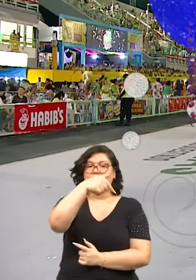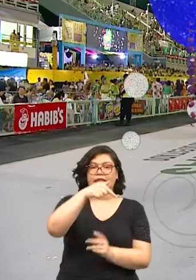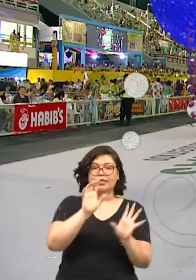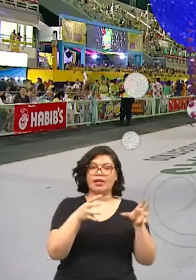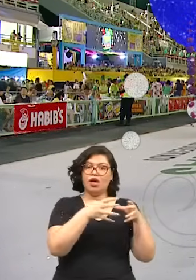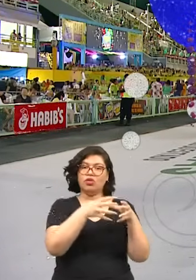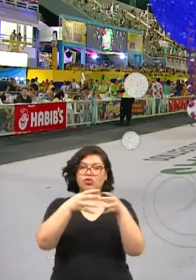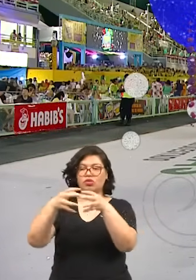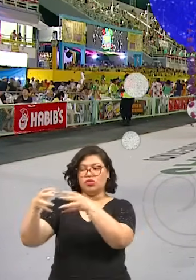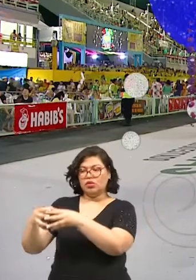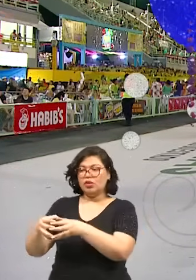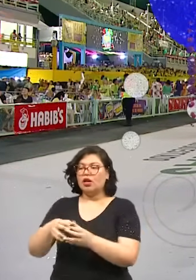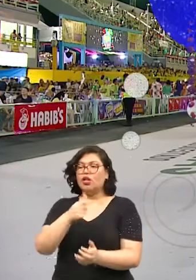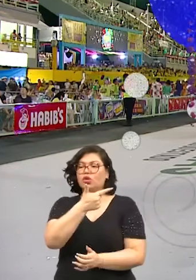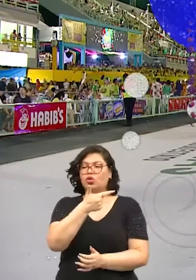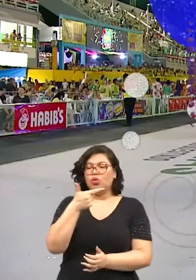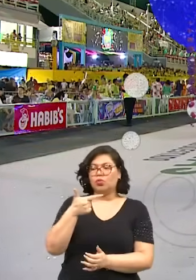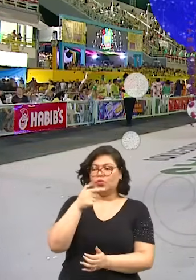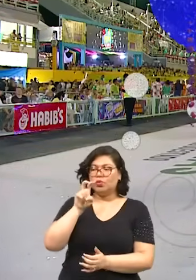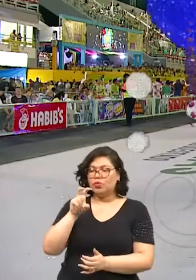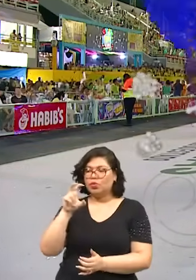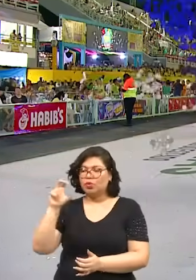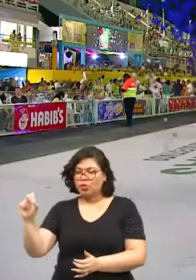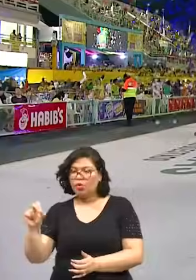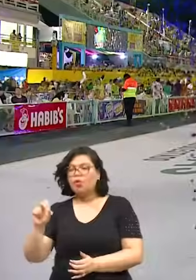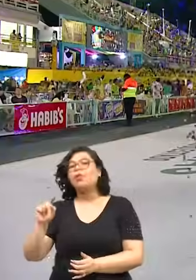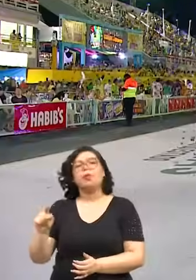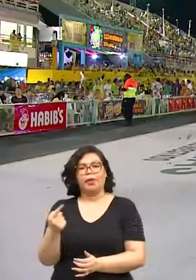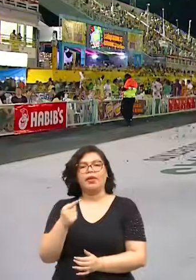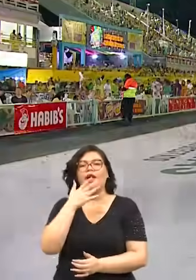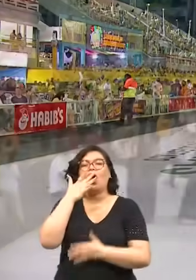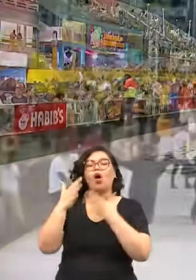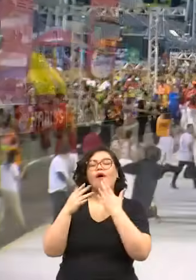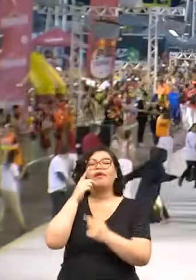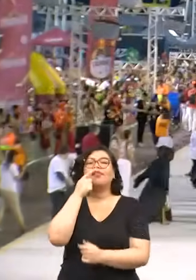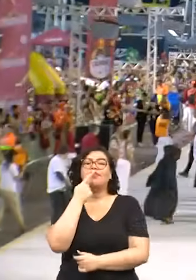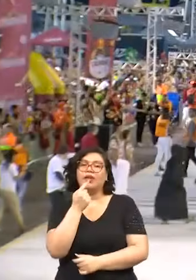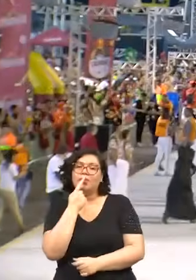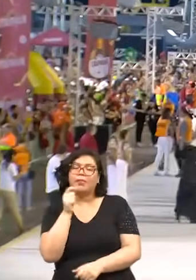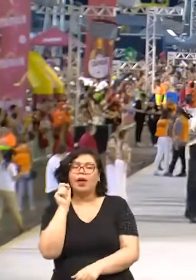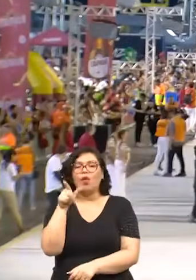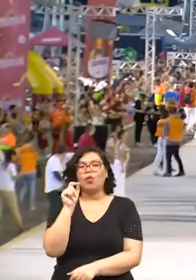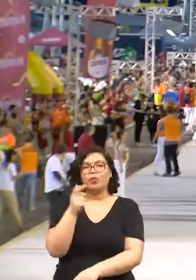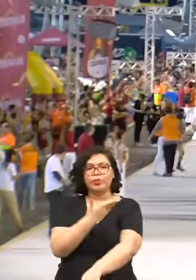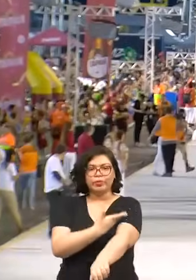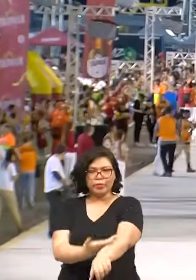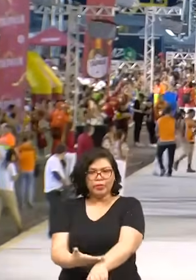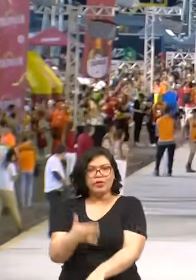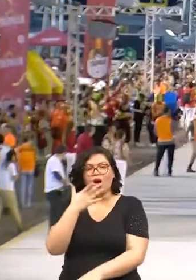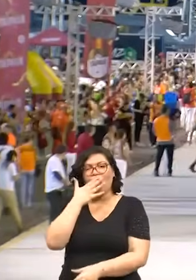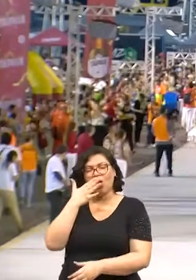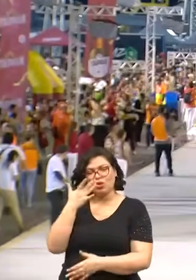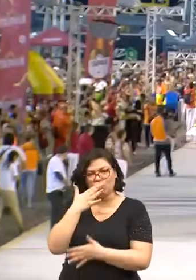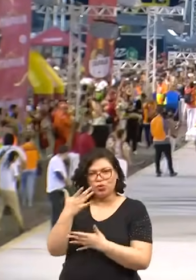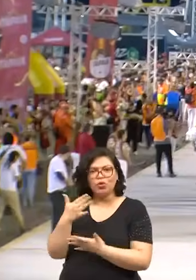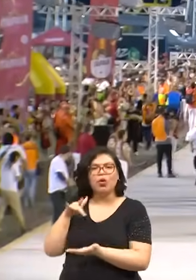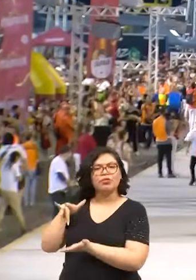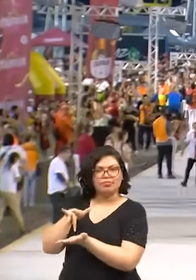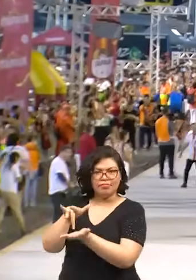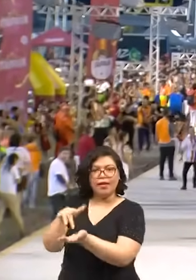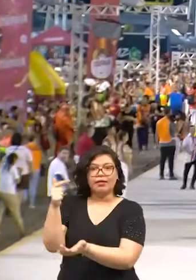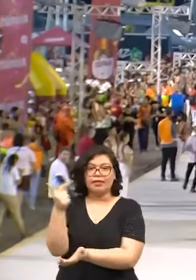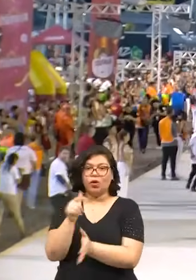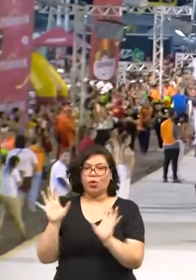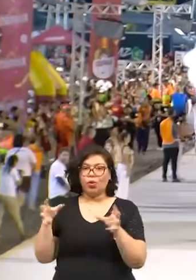2.250 componentes. E as cores vermelho, azul e branco. As cores da Andanças de Ciganos, segunda escola